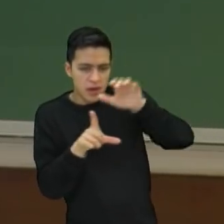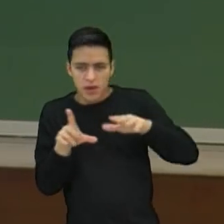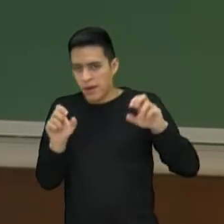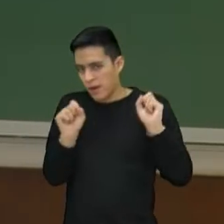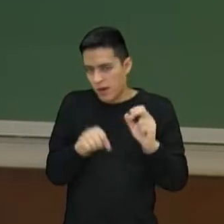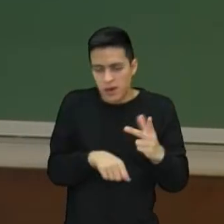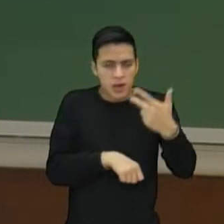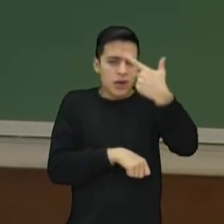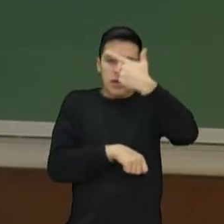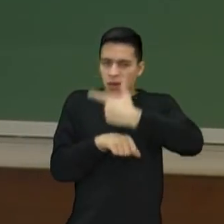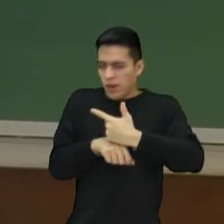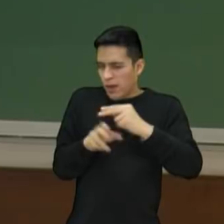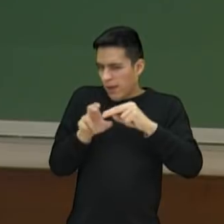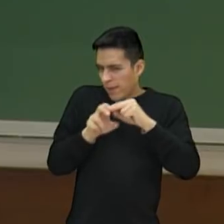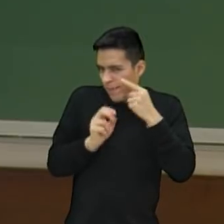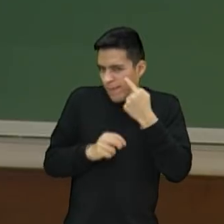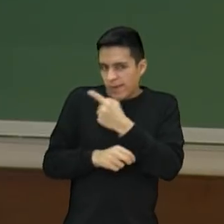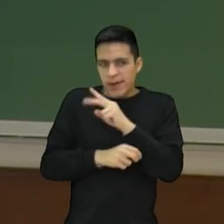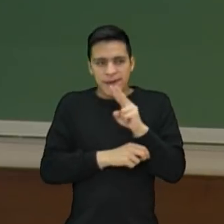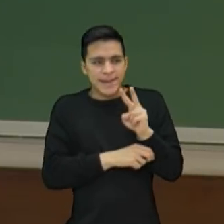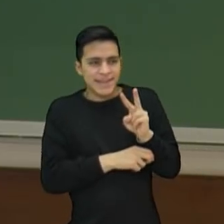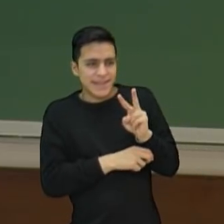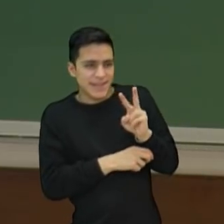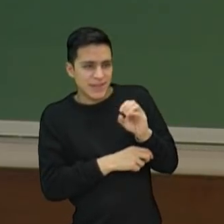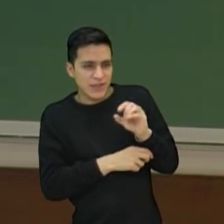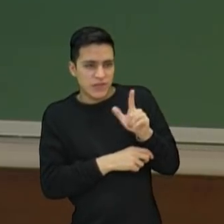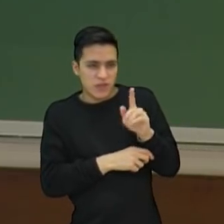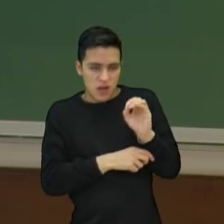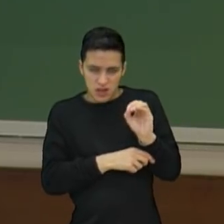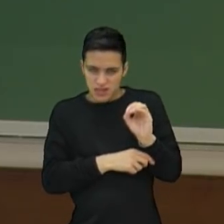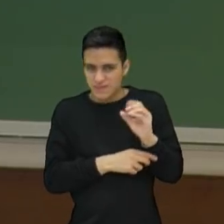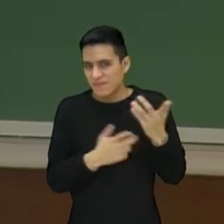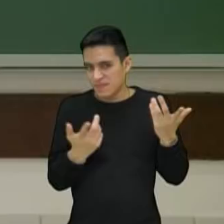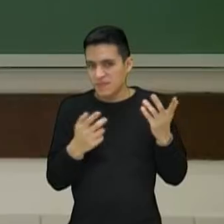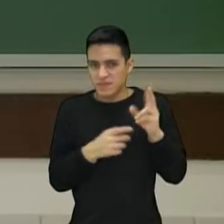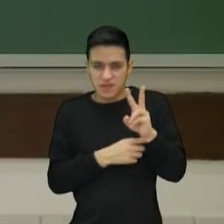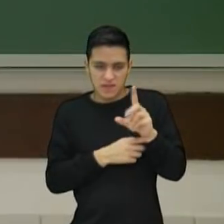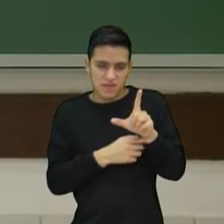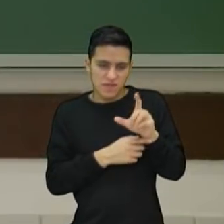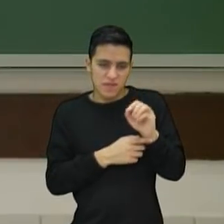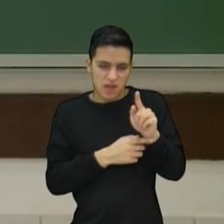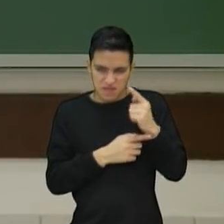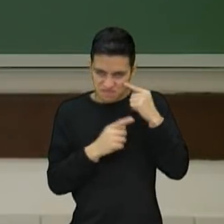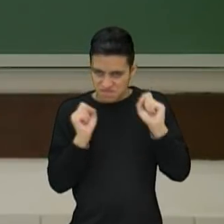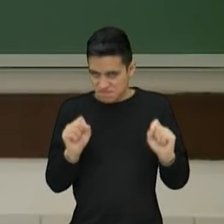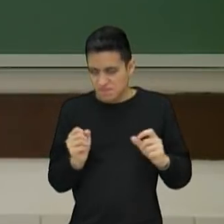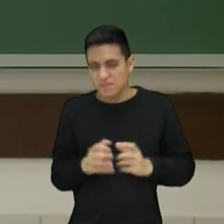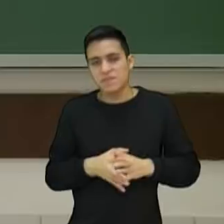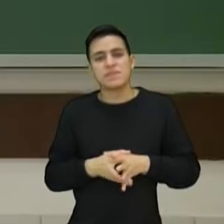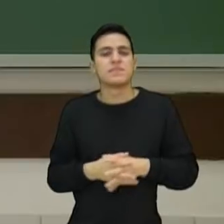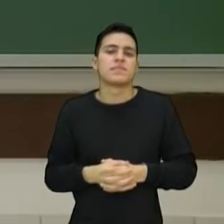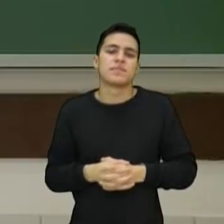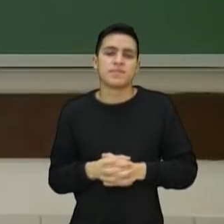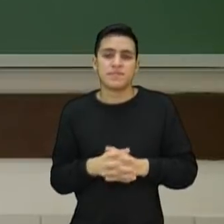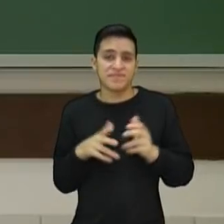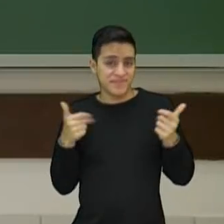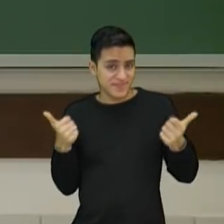vídeo, por isso nós chamamos de vlog, vídeo mais log. Também é uma espécie de blog,